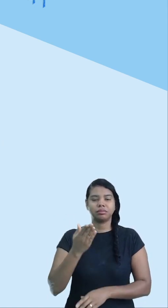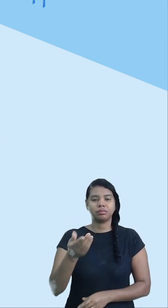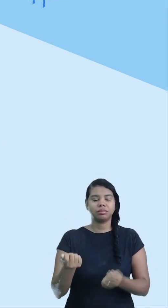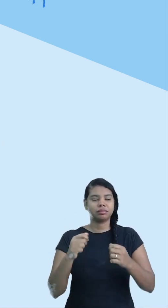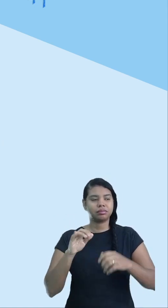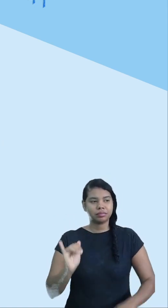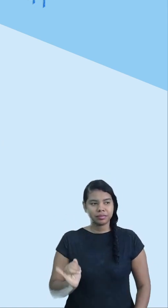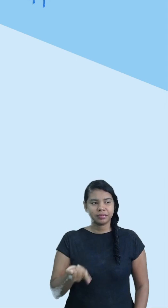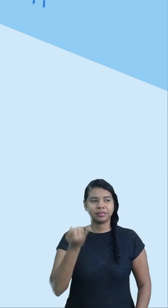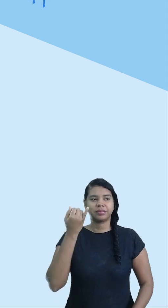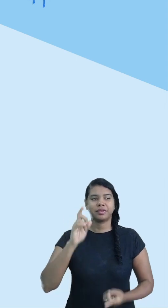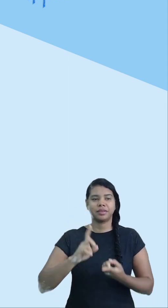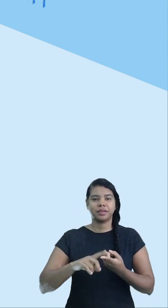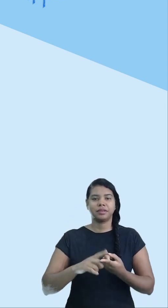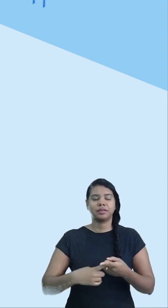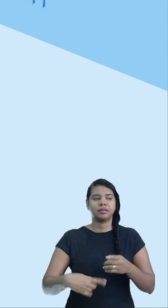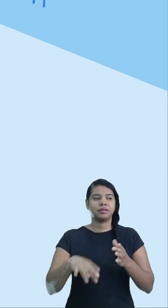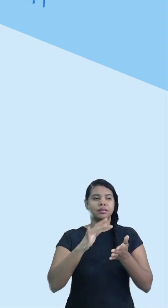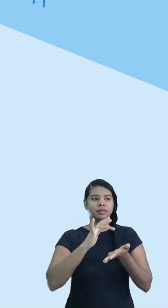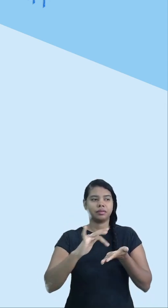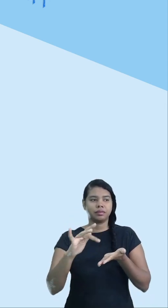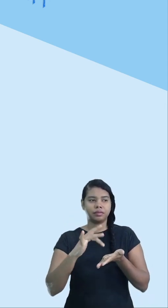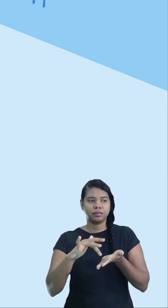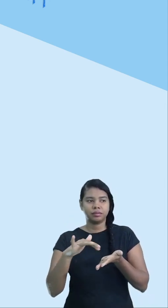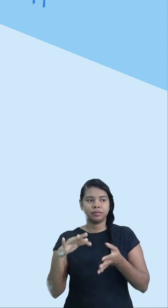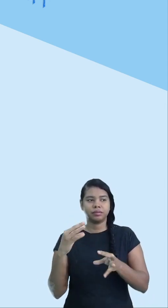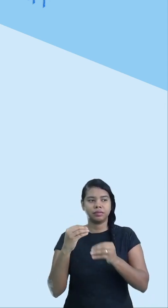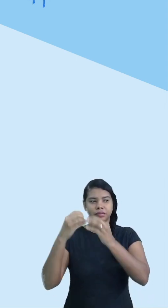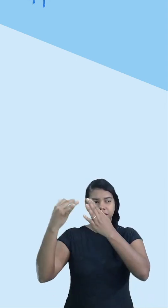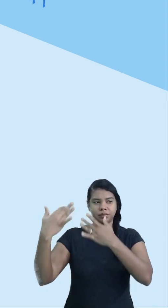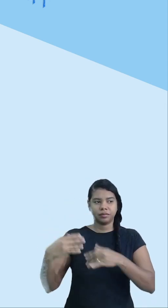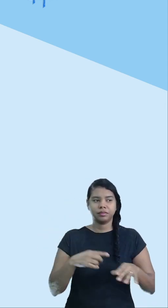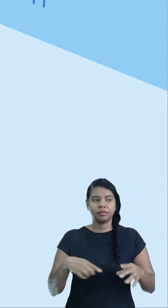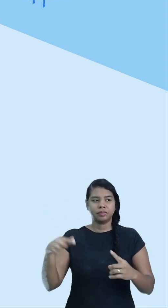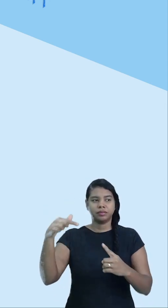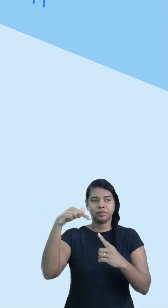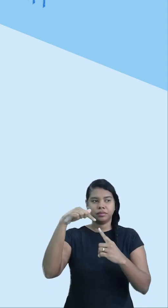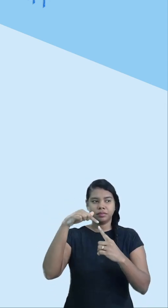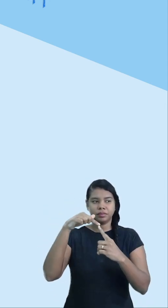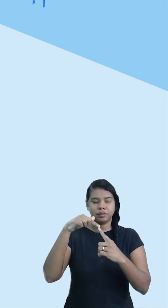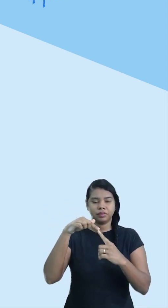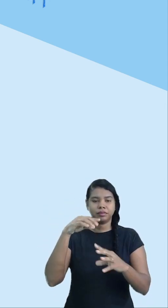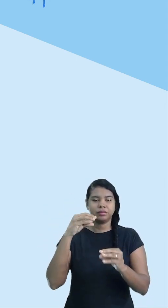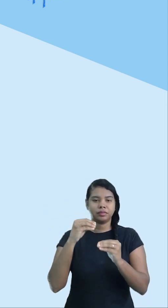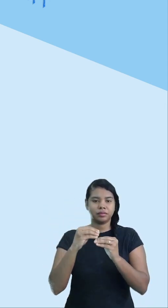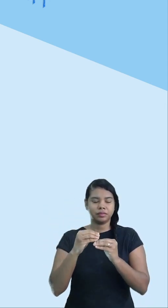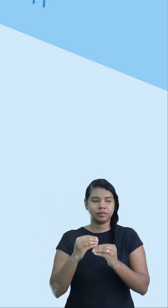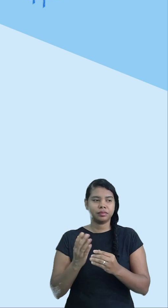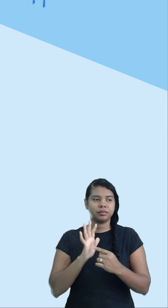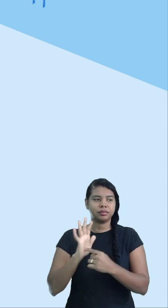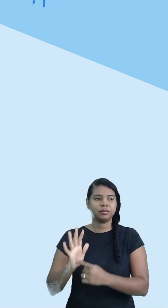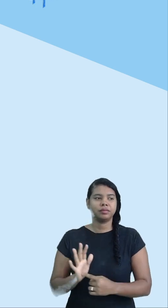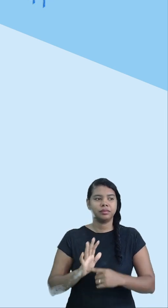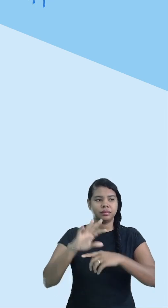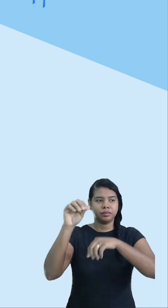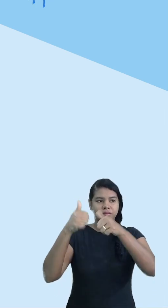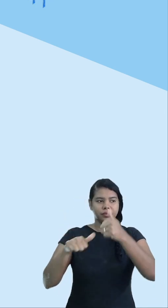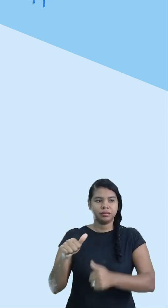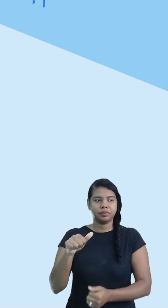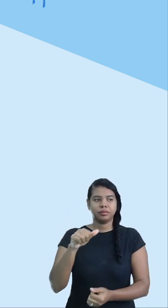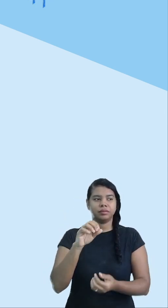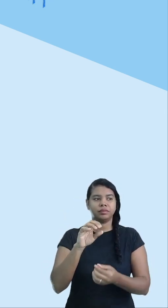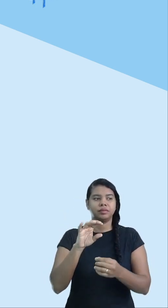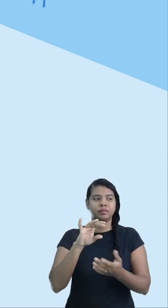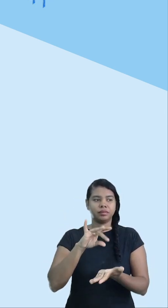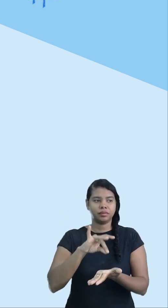aproveitar bastante o e-book. Essa semana a gente fala sobre identificar conceitos na indexação, a gente fala sobre análise de assuntos. Se